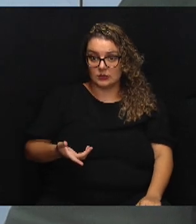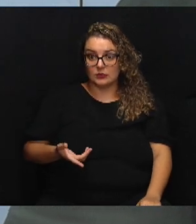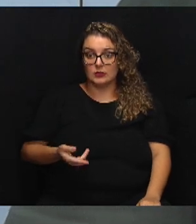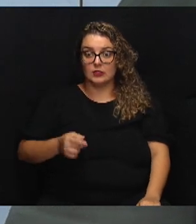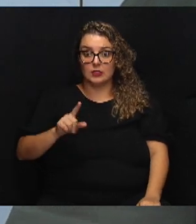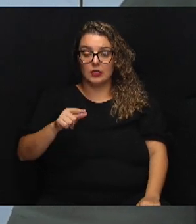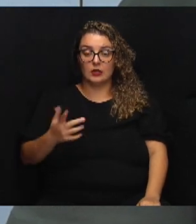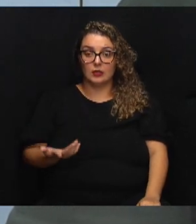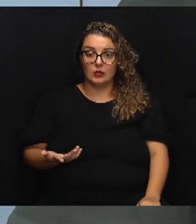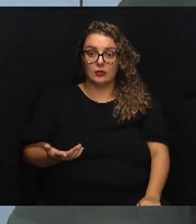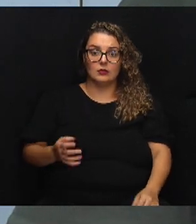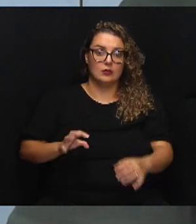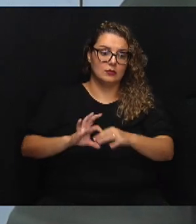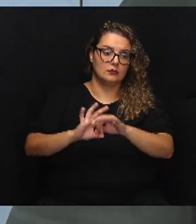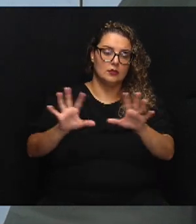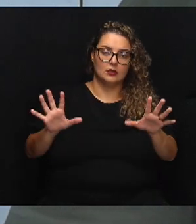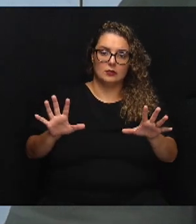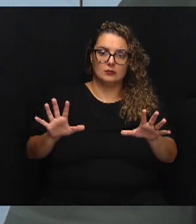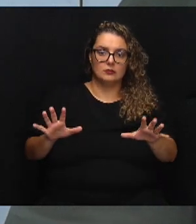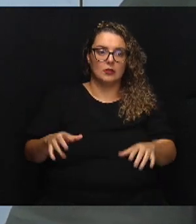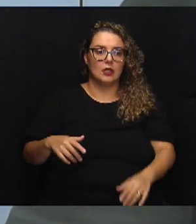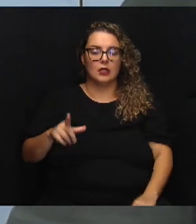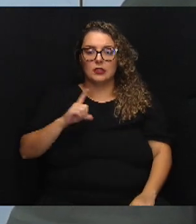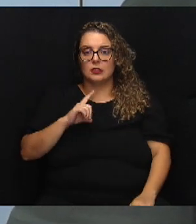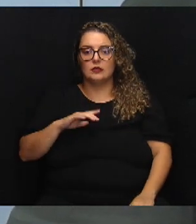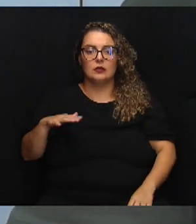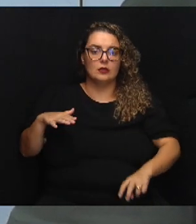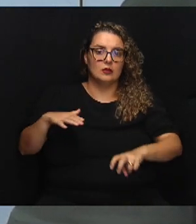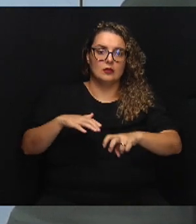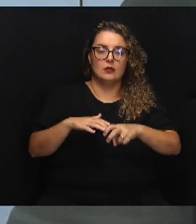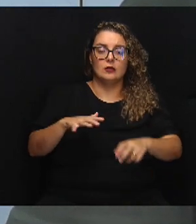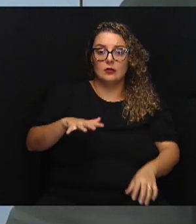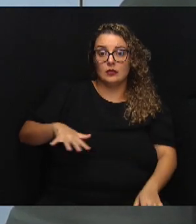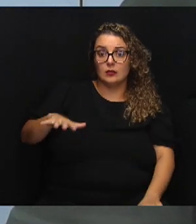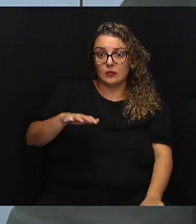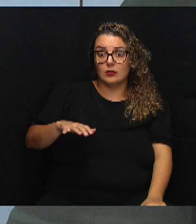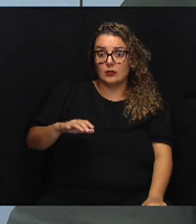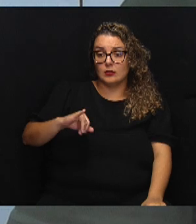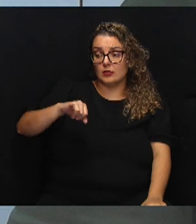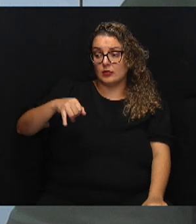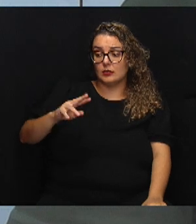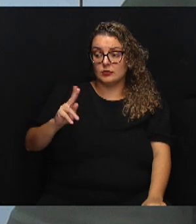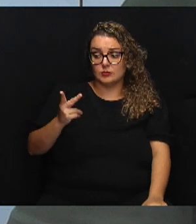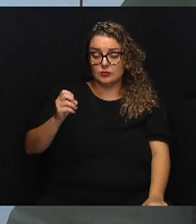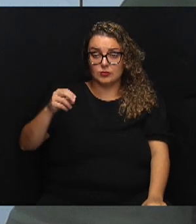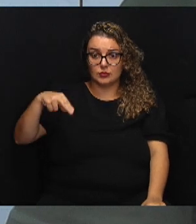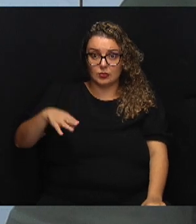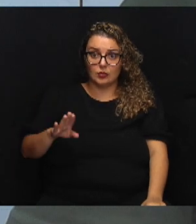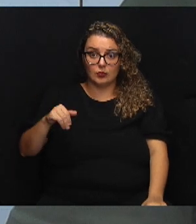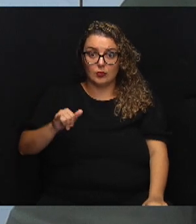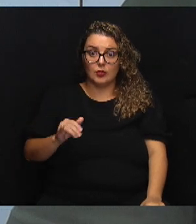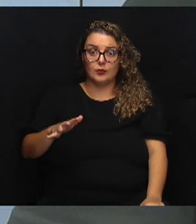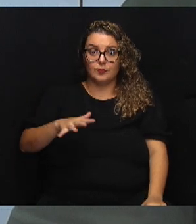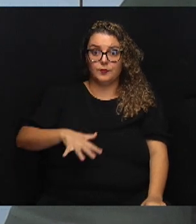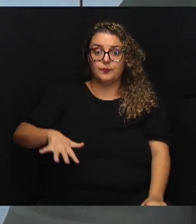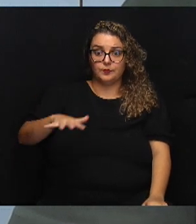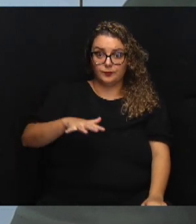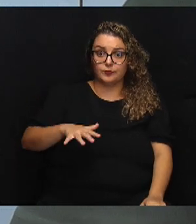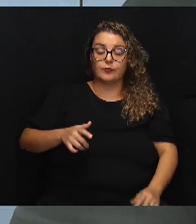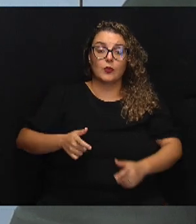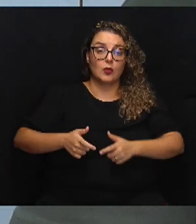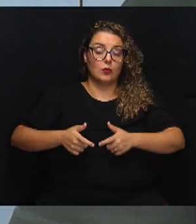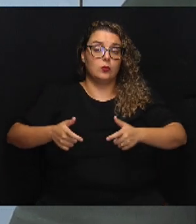deixando solto, comete acidente, principalmente na região da John Boy Dunlop, que é uma região bem